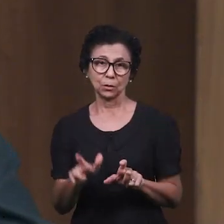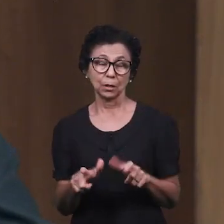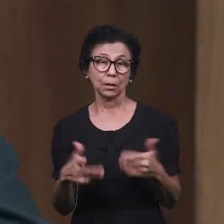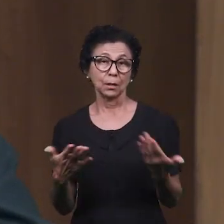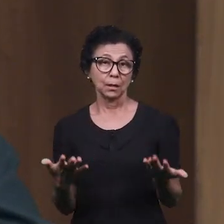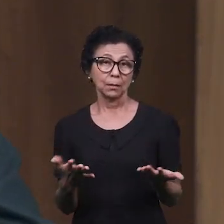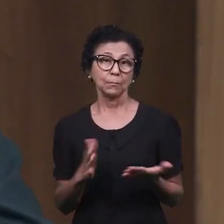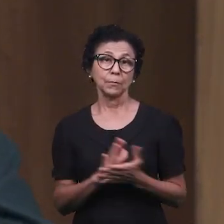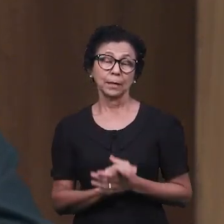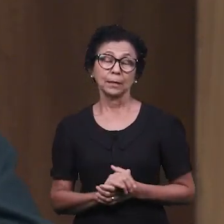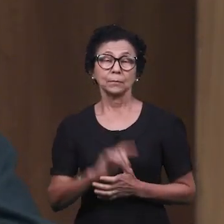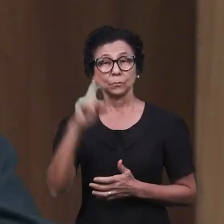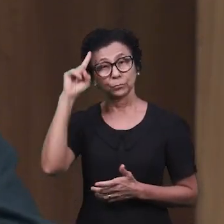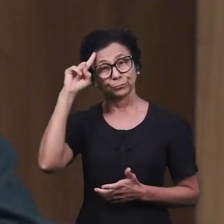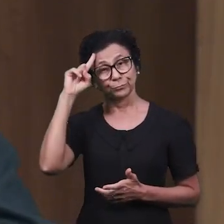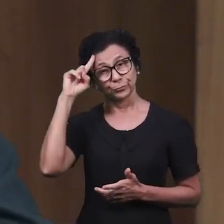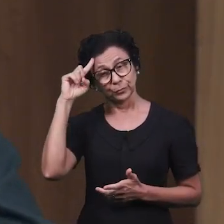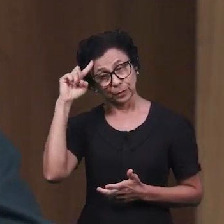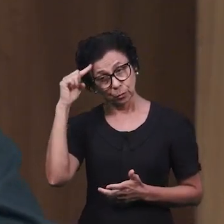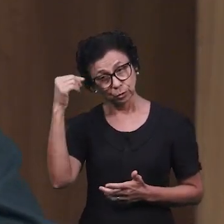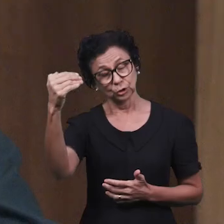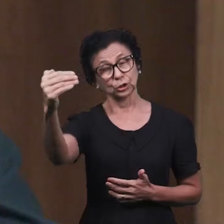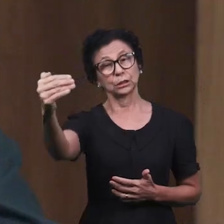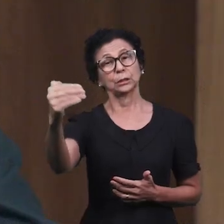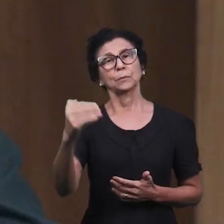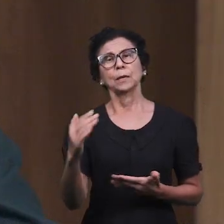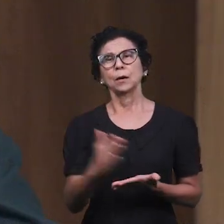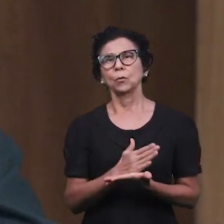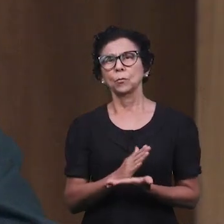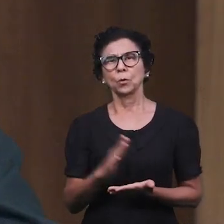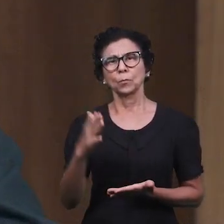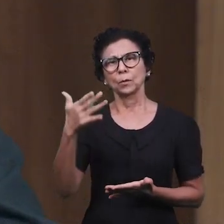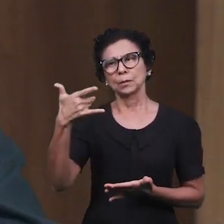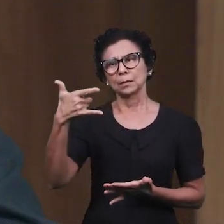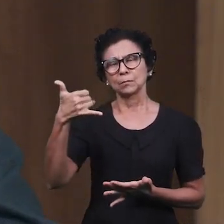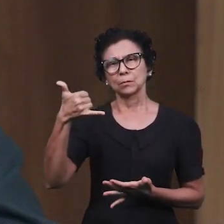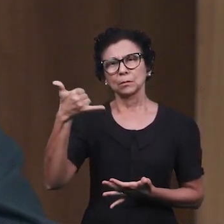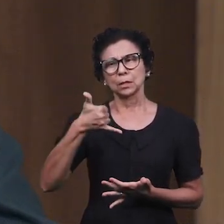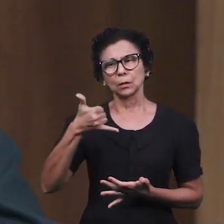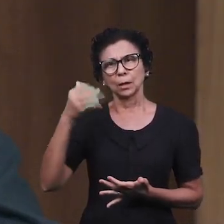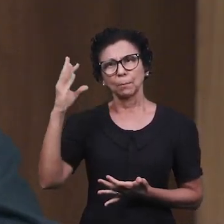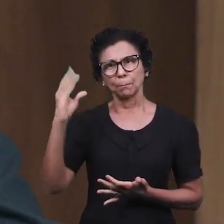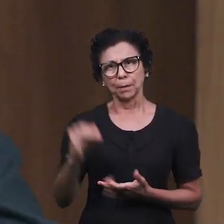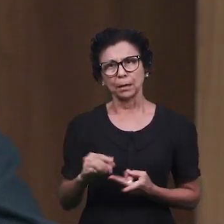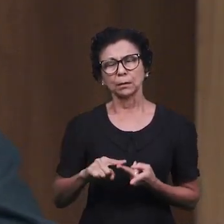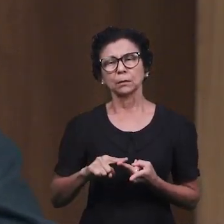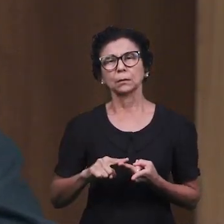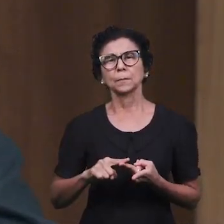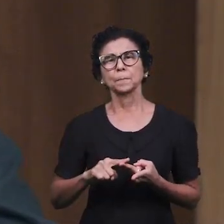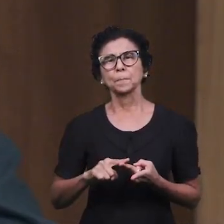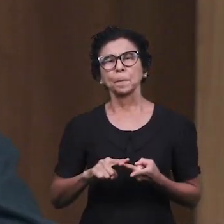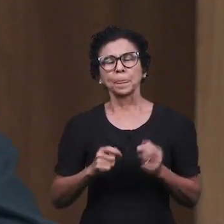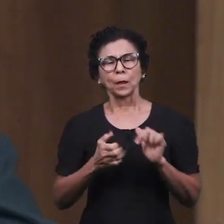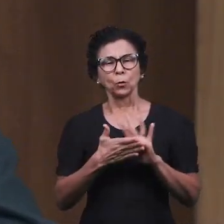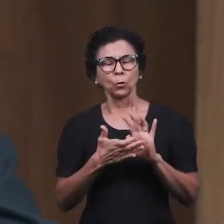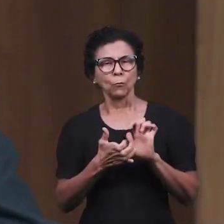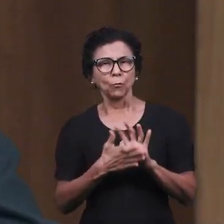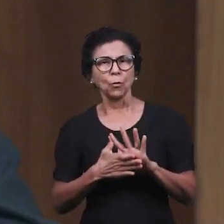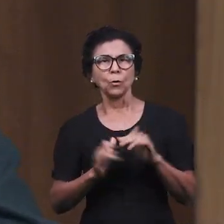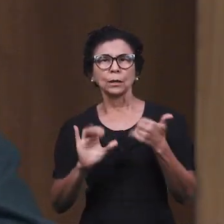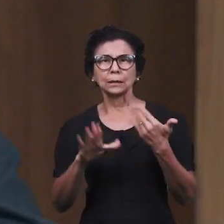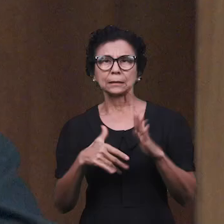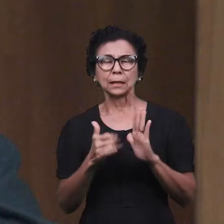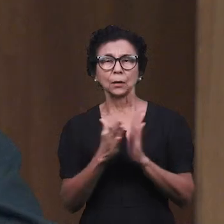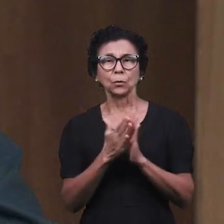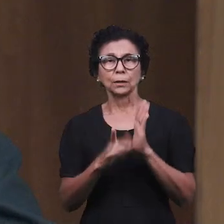rotinas corridas, pequenos gestos, como desligar o celular na hora da refeição, cantar um louvor juntos, fazer uma oração antes